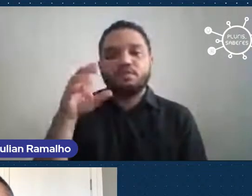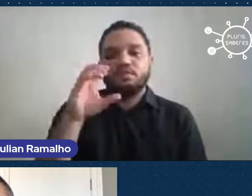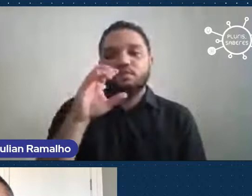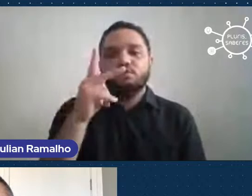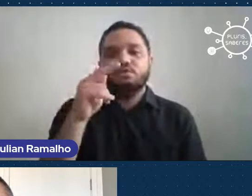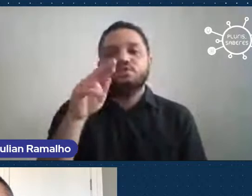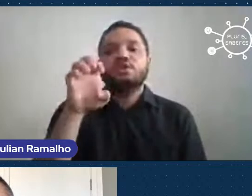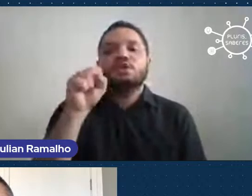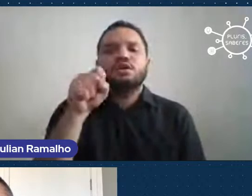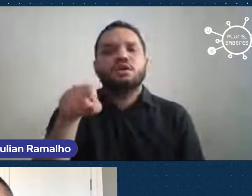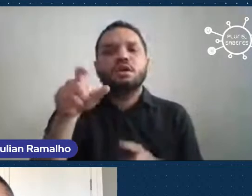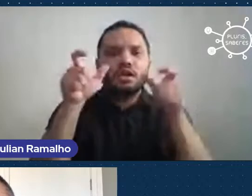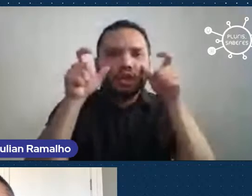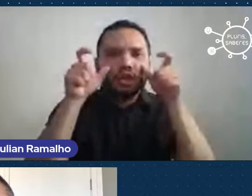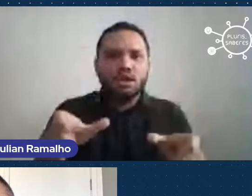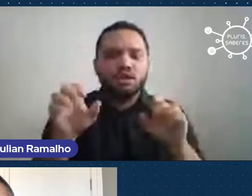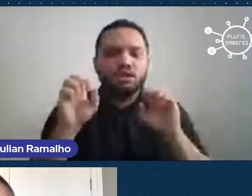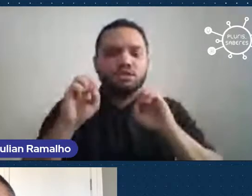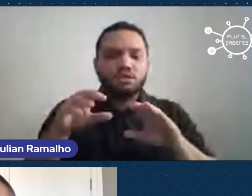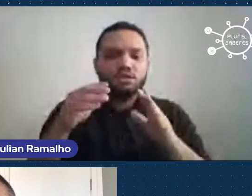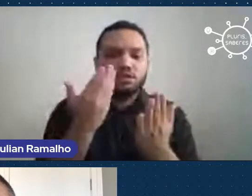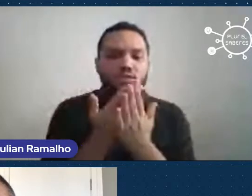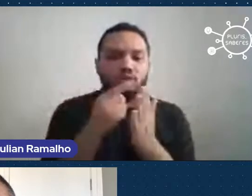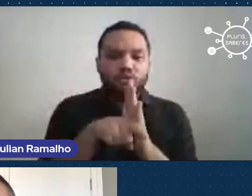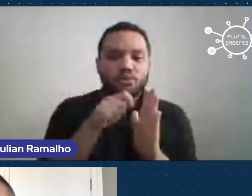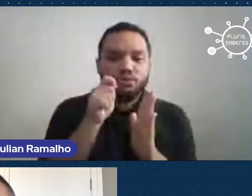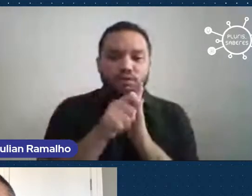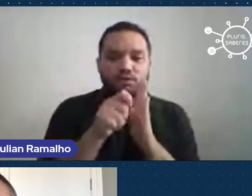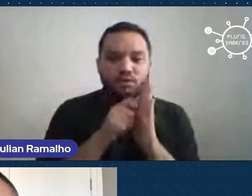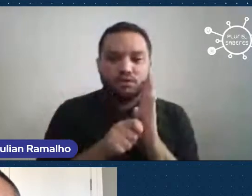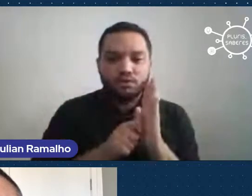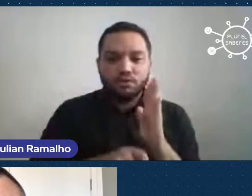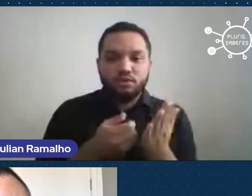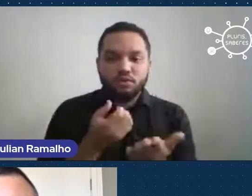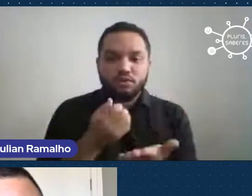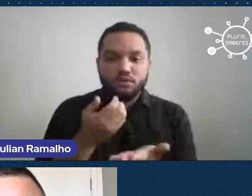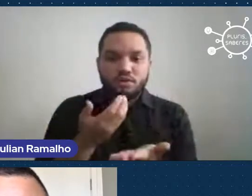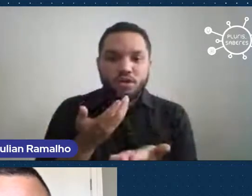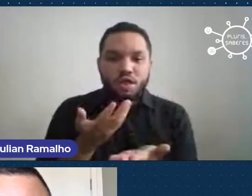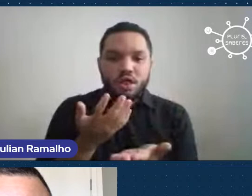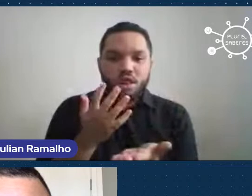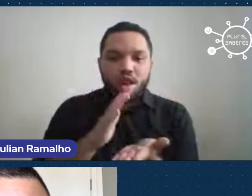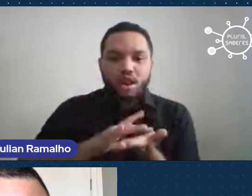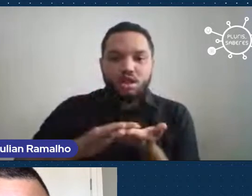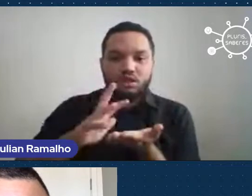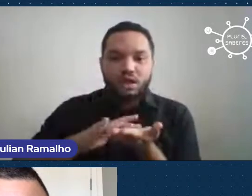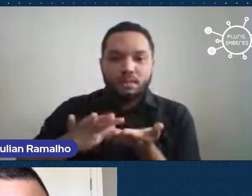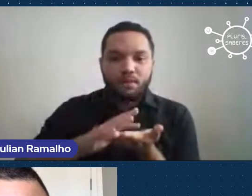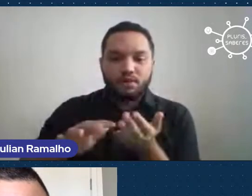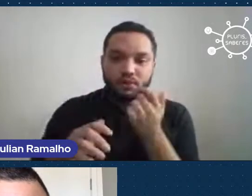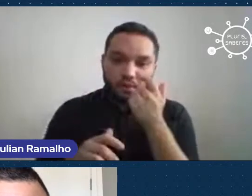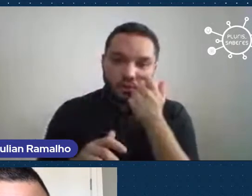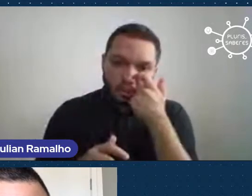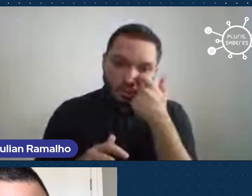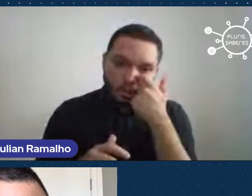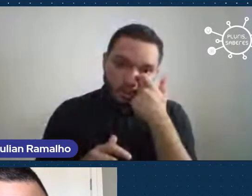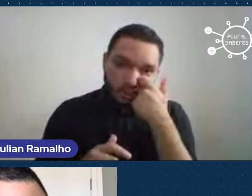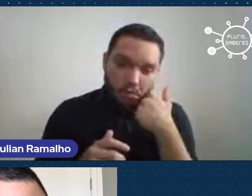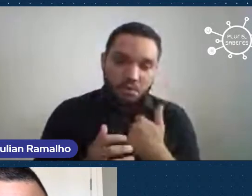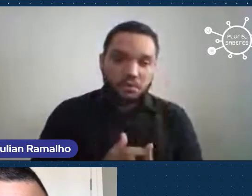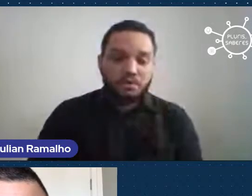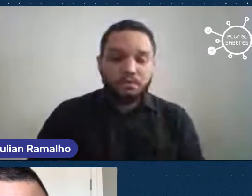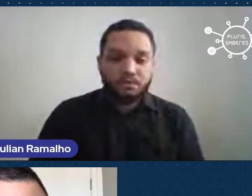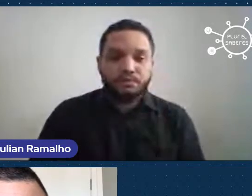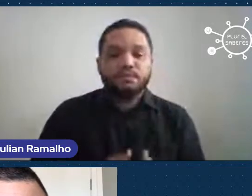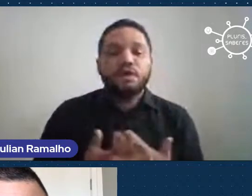interesse de pesquisa atualmente são estudos da escrita e os letramentos acadêmicos. O tema da nossa palestra hoje será Dicas